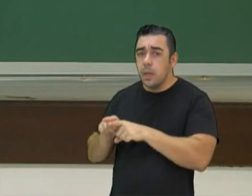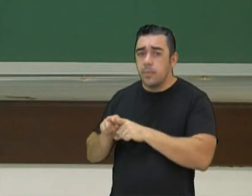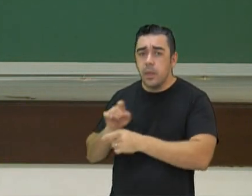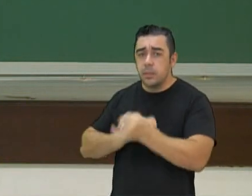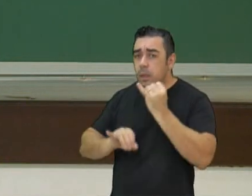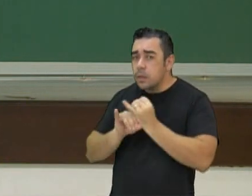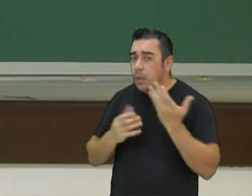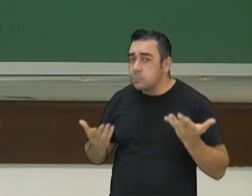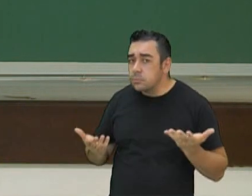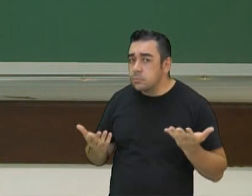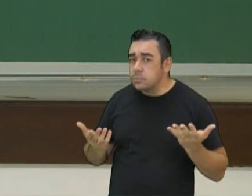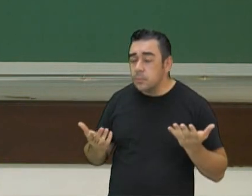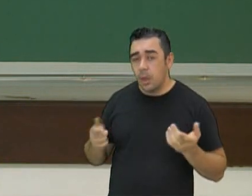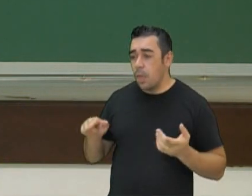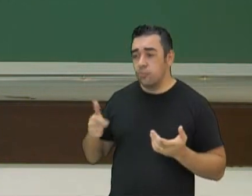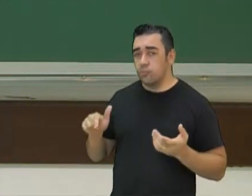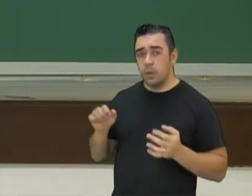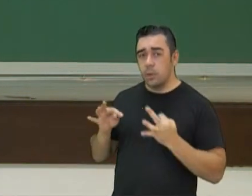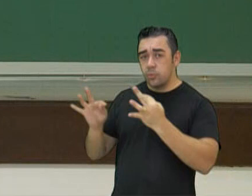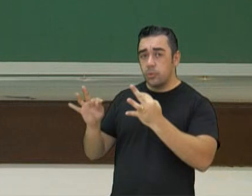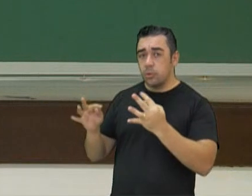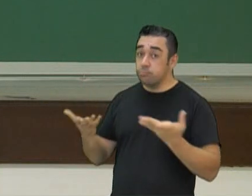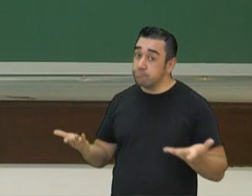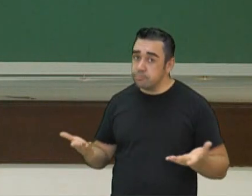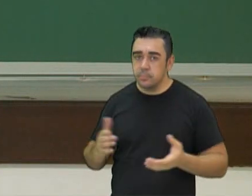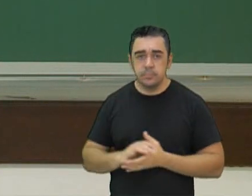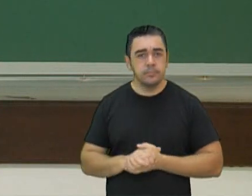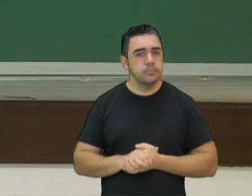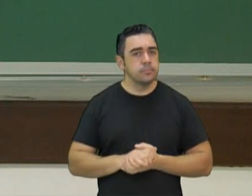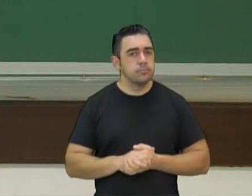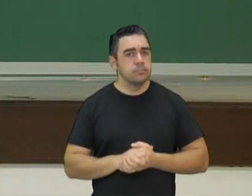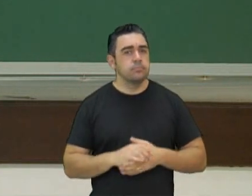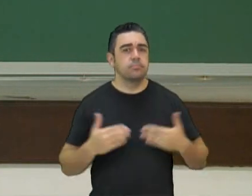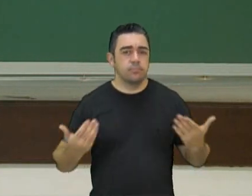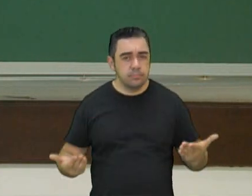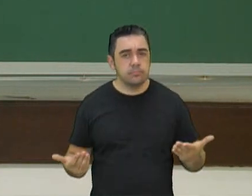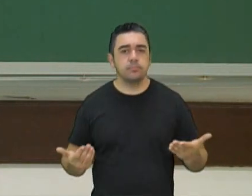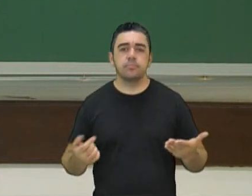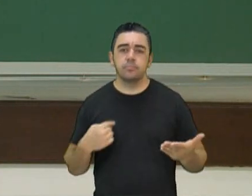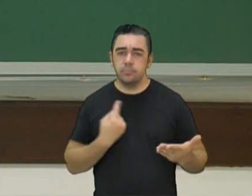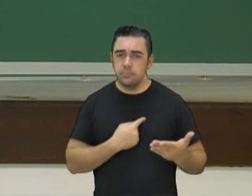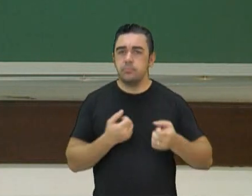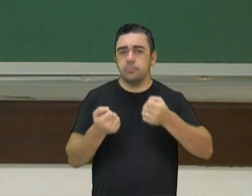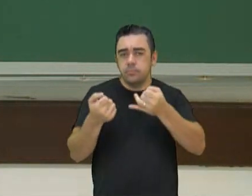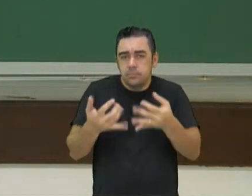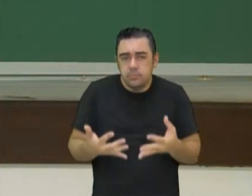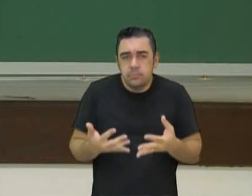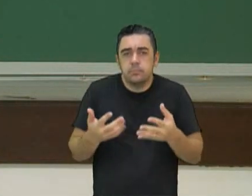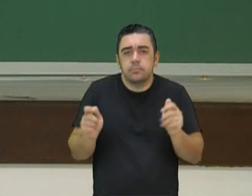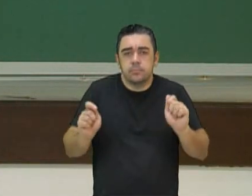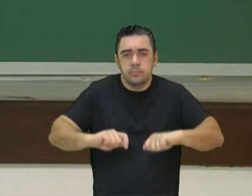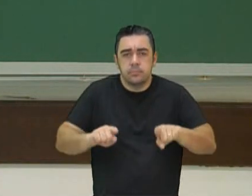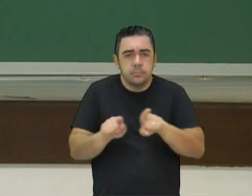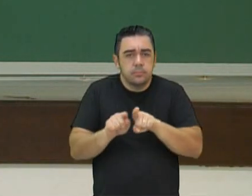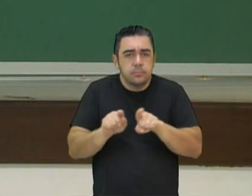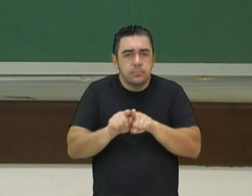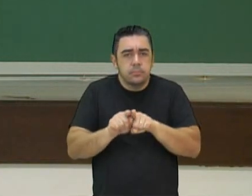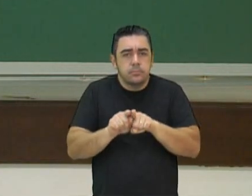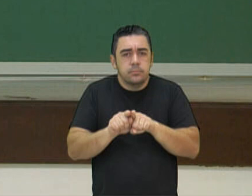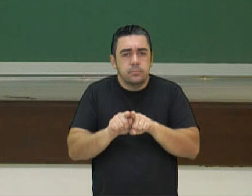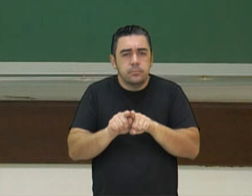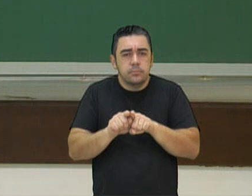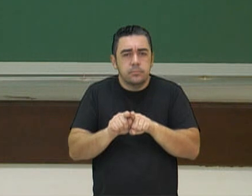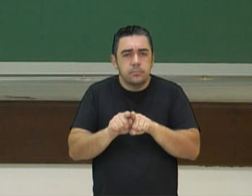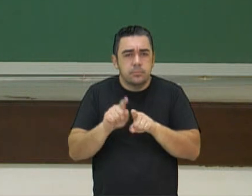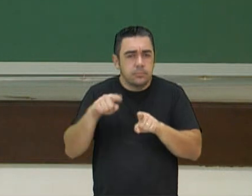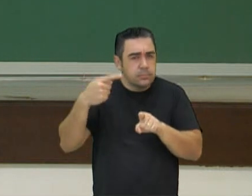acesso àquela grande tecnologia? E isso a gente pode explicar também, acho que está